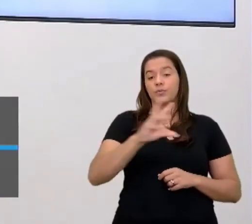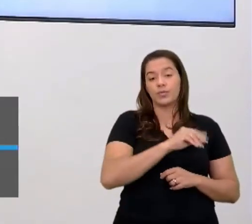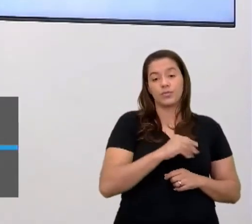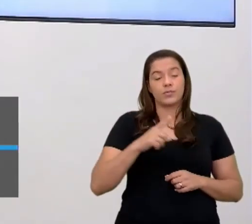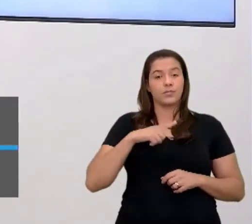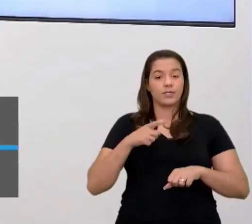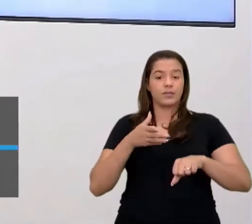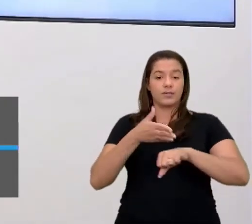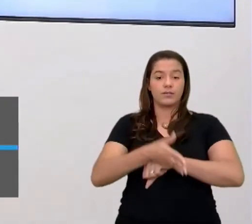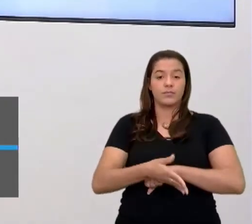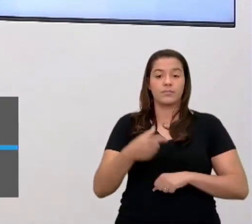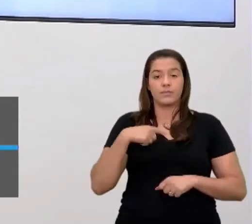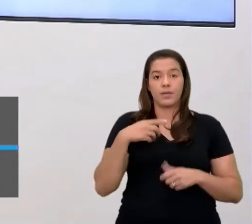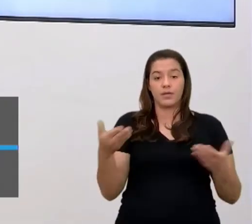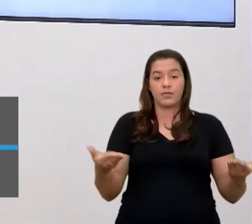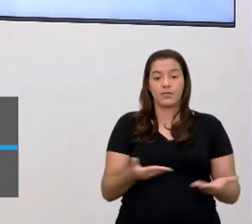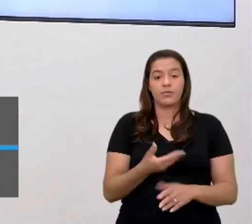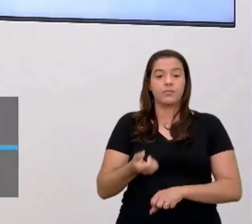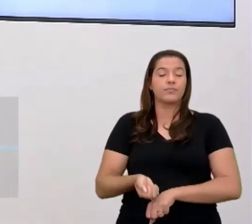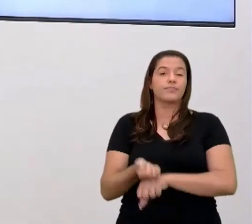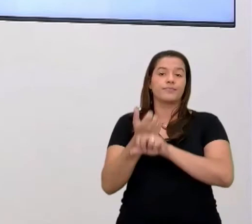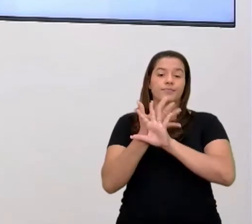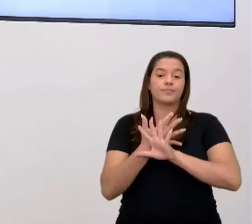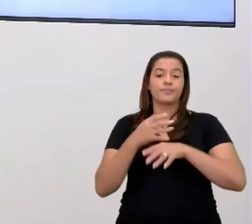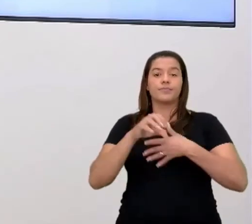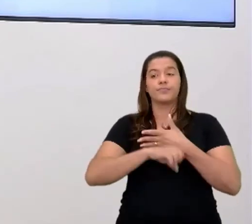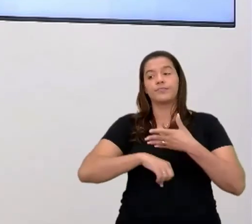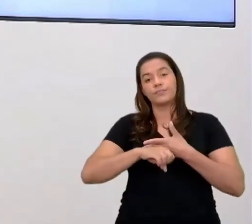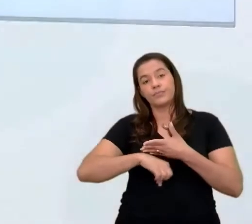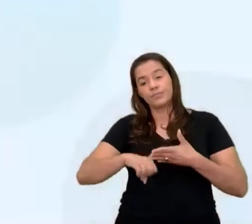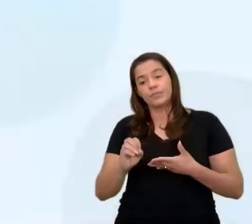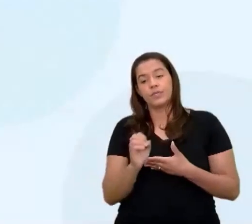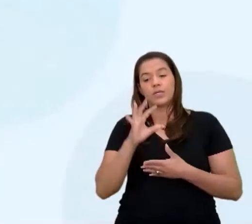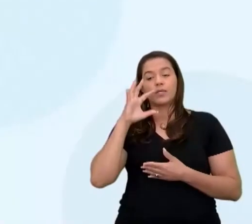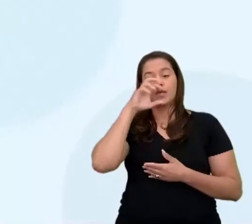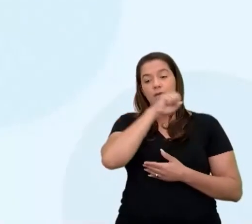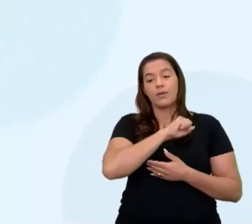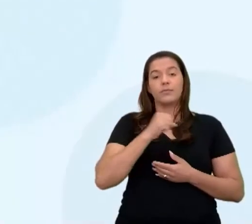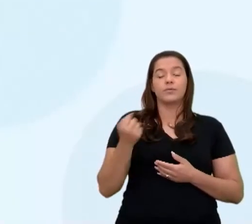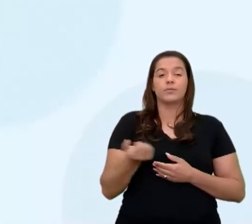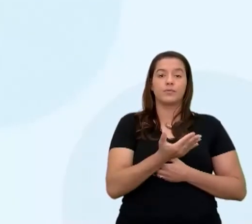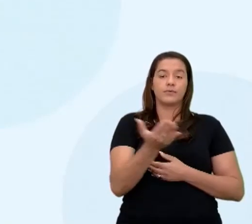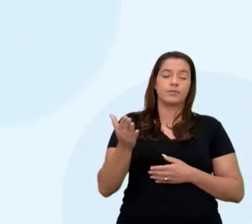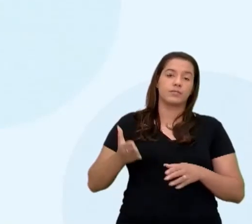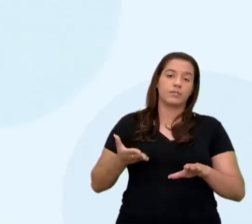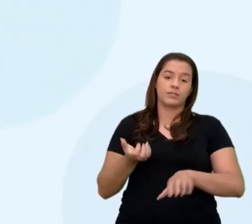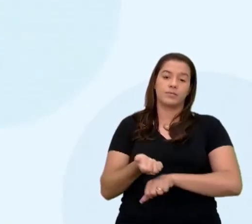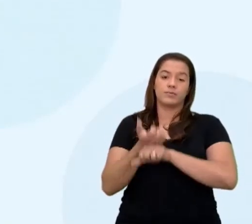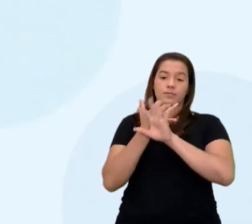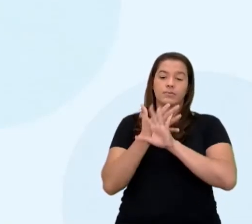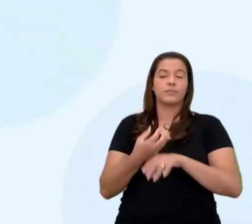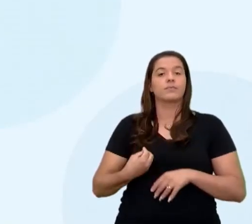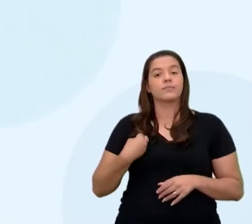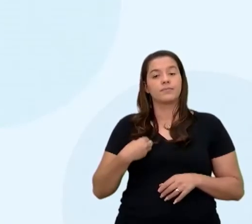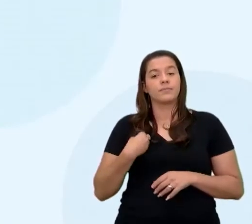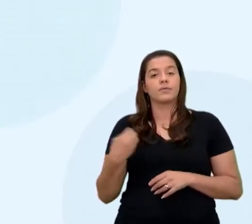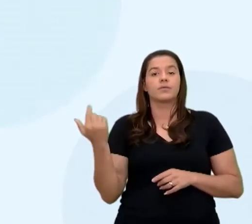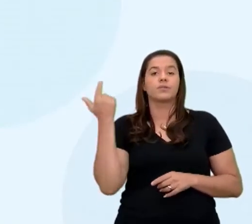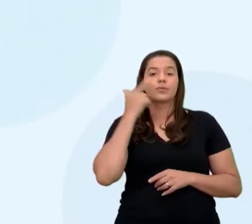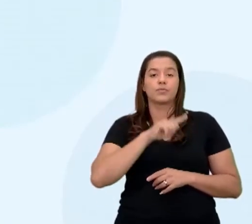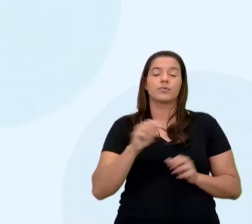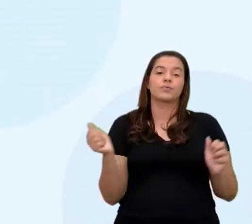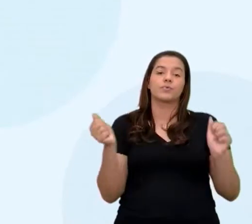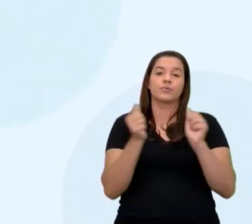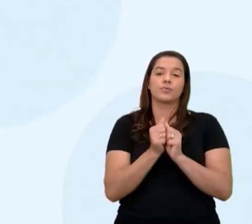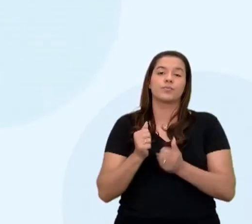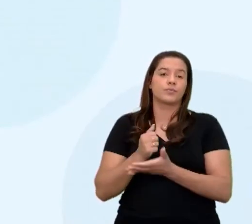tenha acesso? Eu vou chamar, então, a vinheta, né, rapidinho, e a gente vai voltar ao vivo com